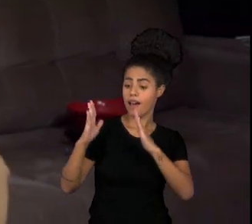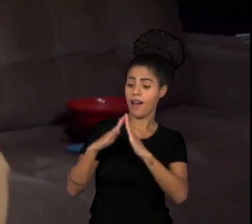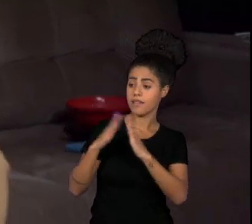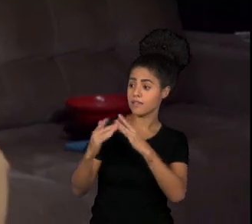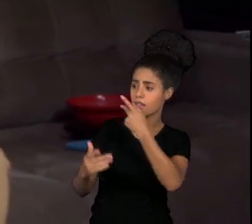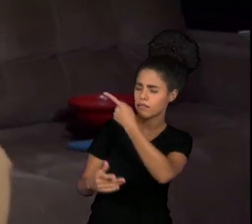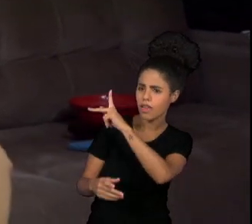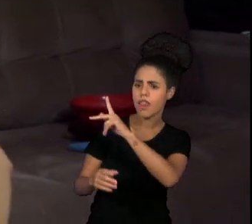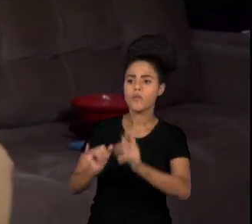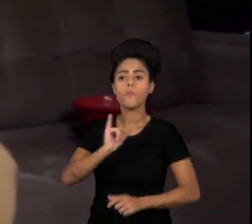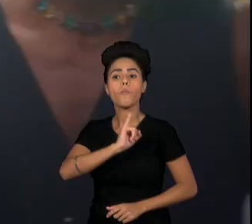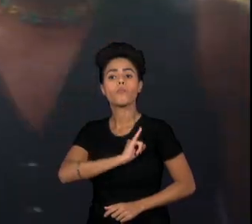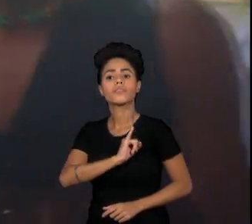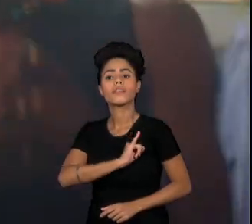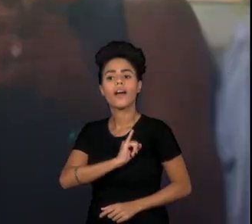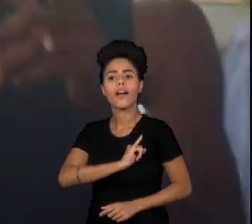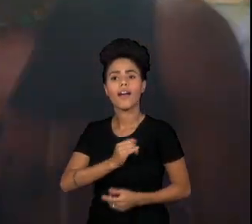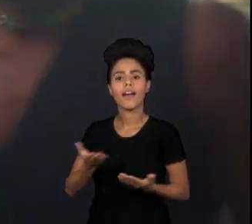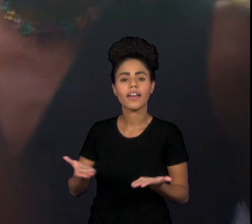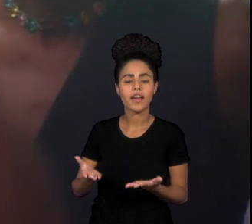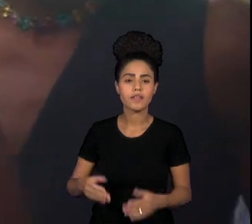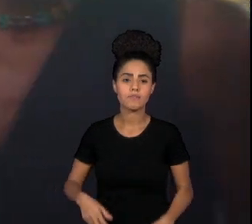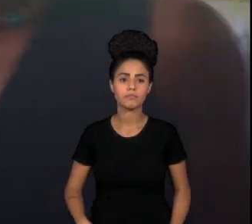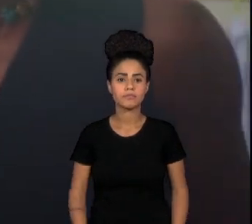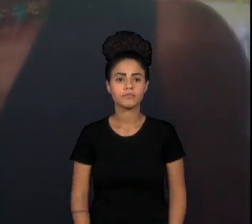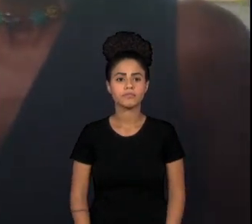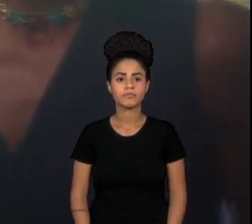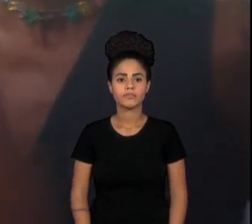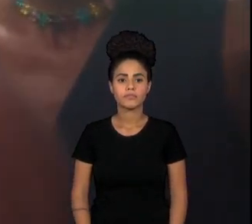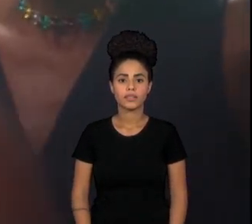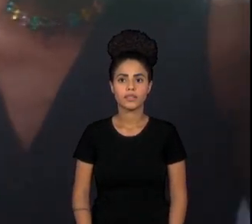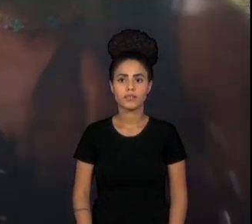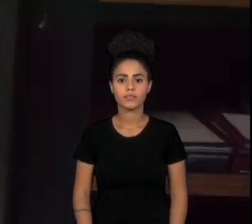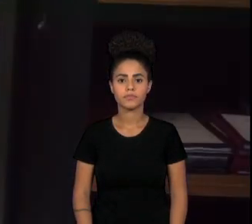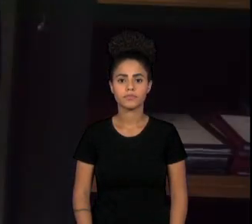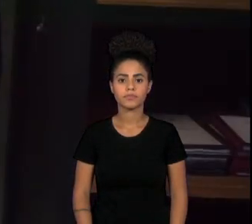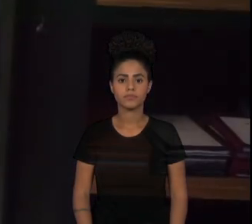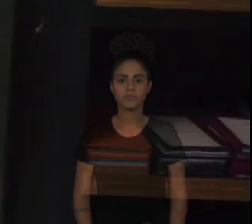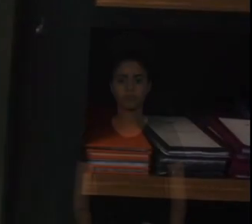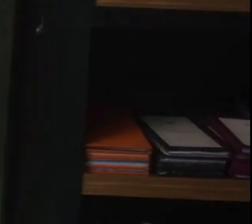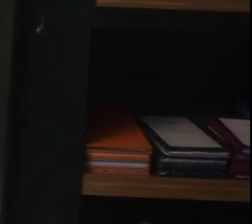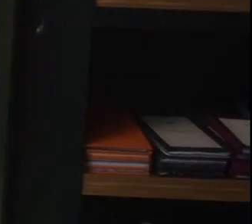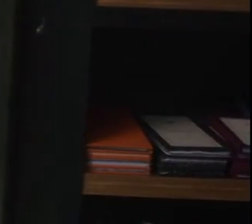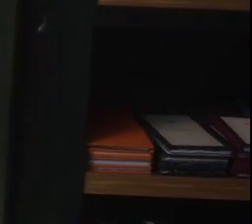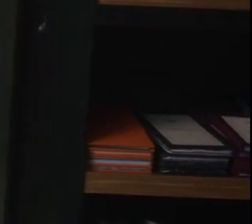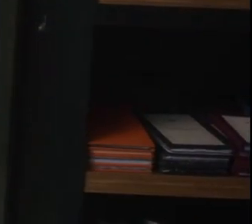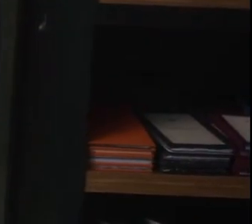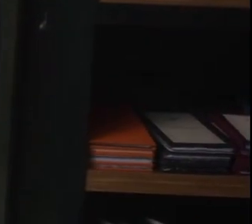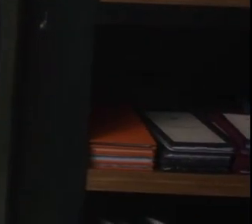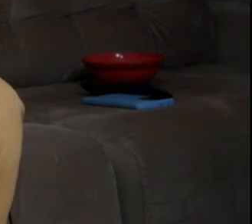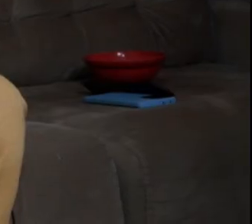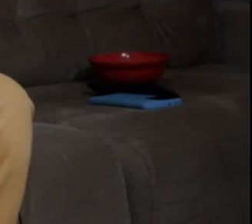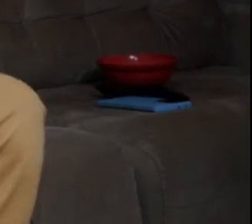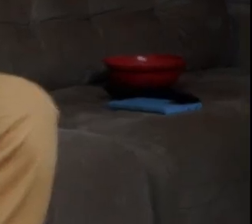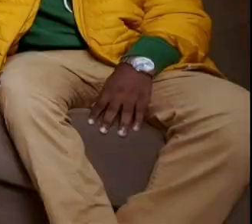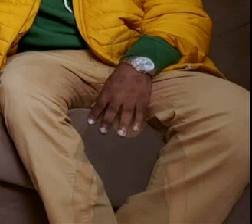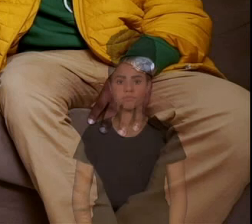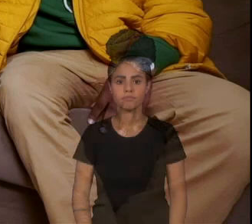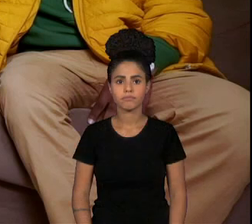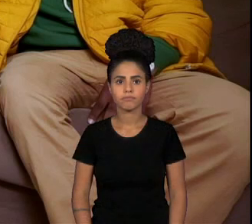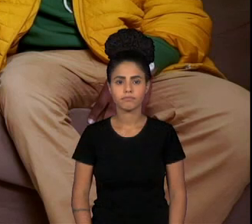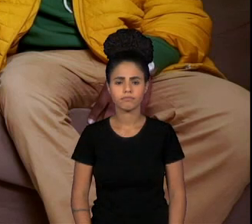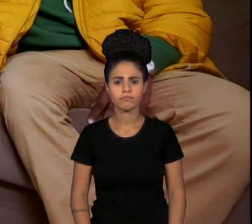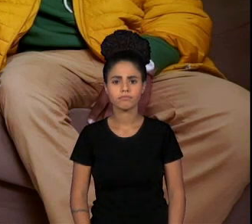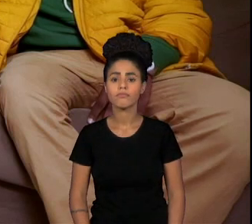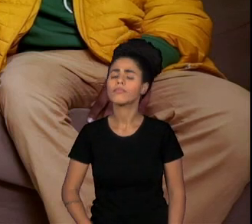de Itaquera. De onde você vem, ei, de onde você vem. Coab 1. Saiu